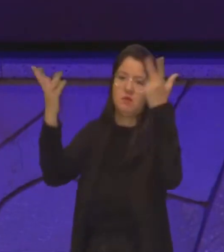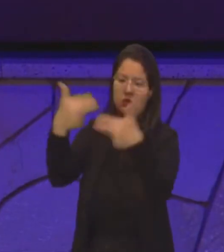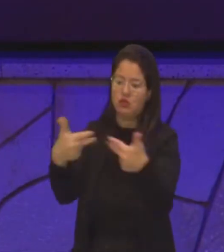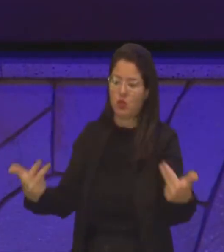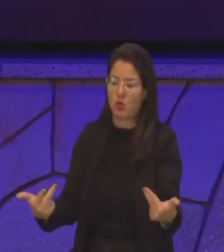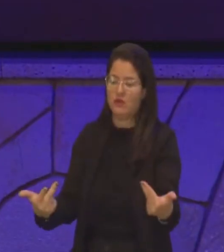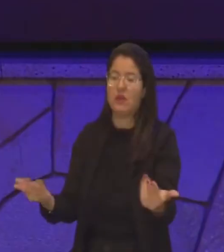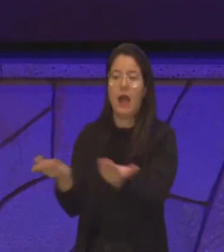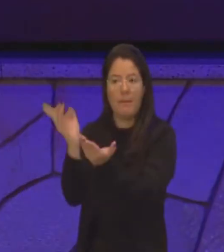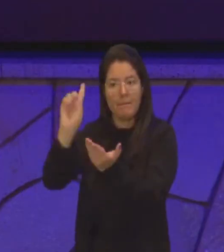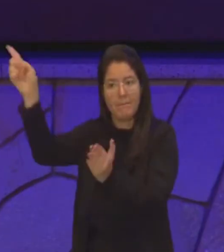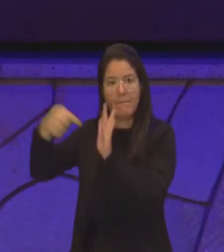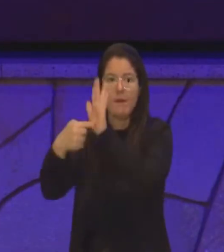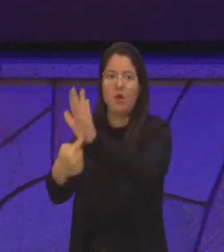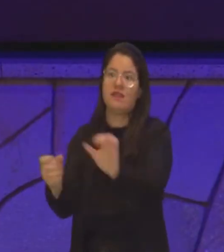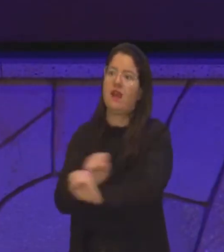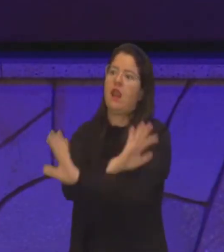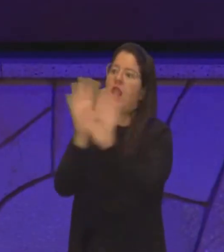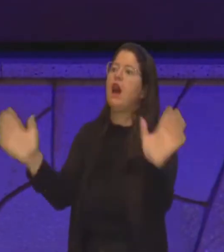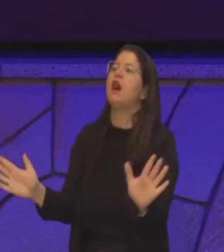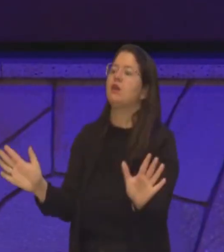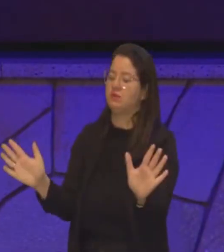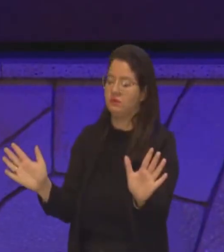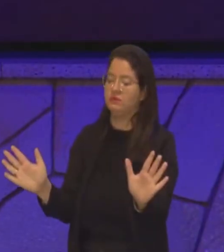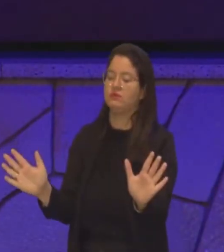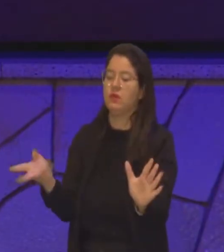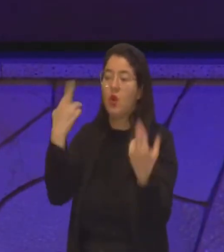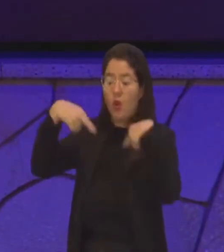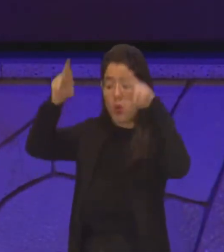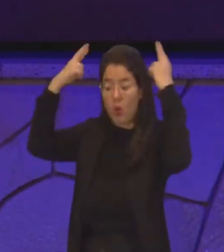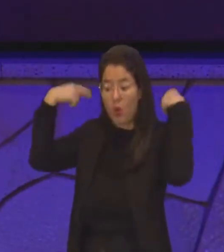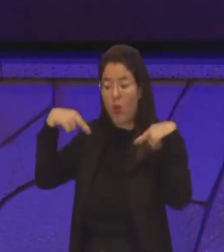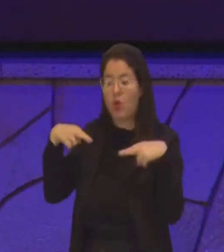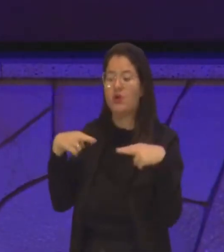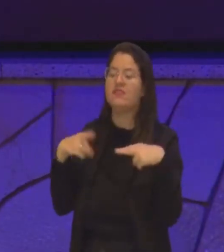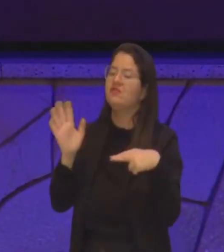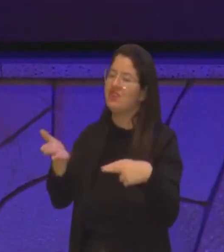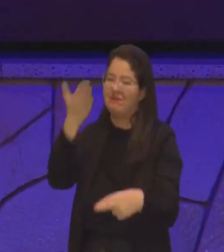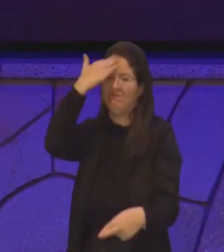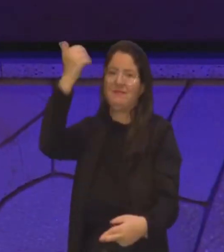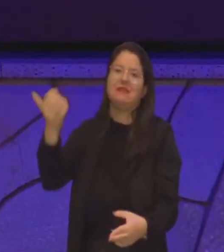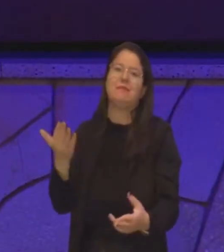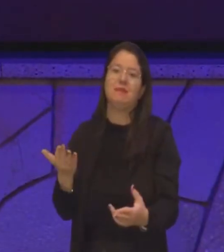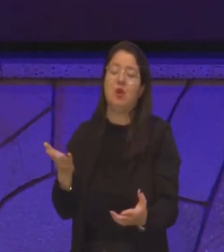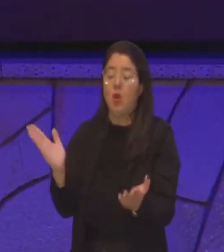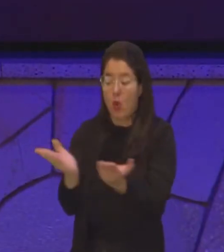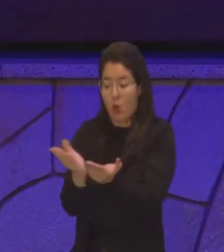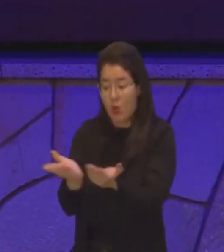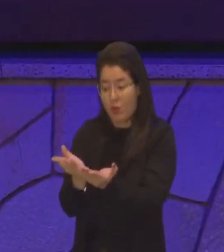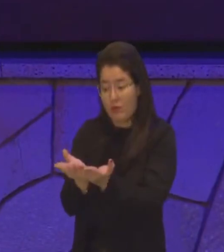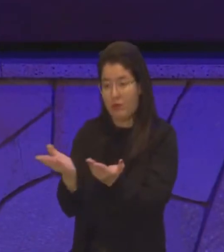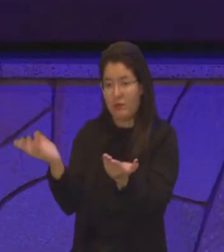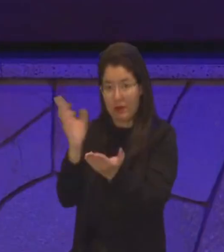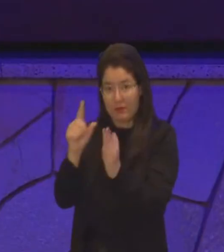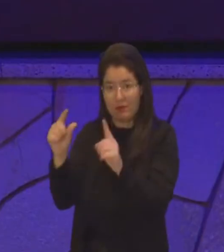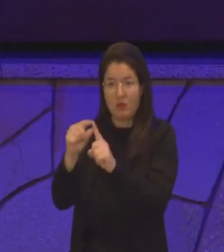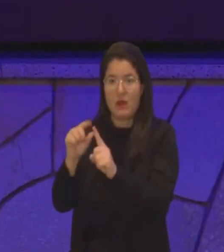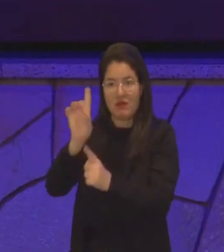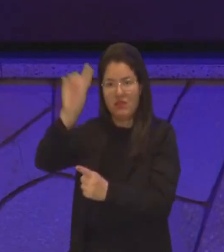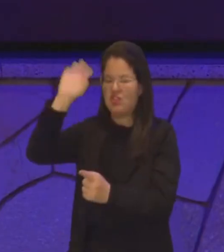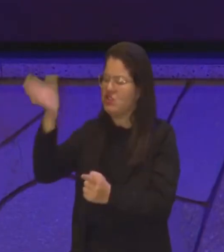As Escrituras nos afirmam isto. O Cordeiro estava imolado, o livro